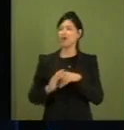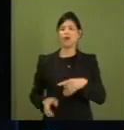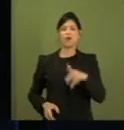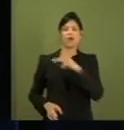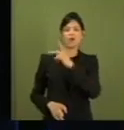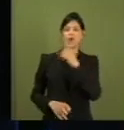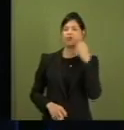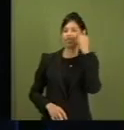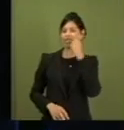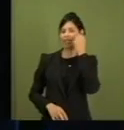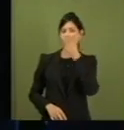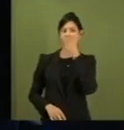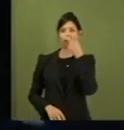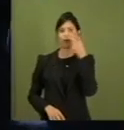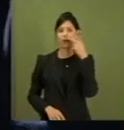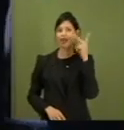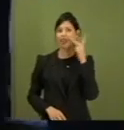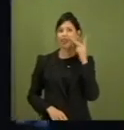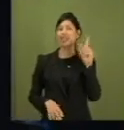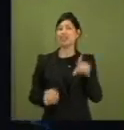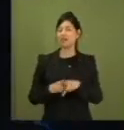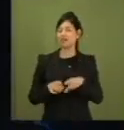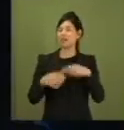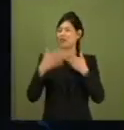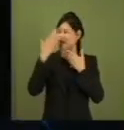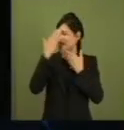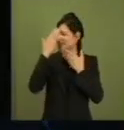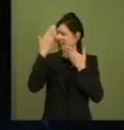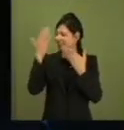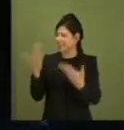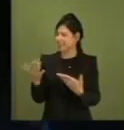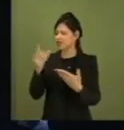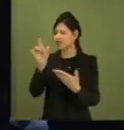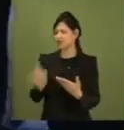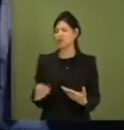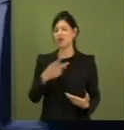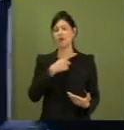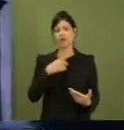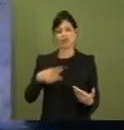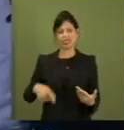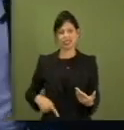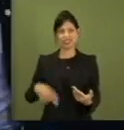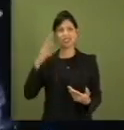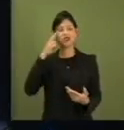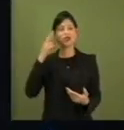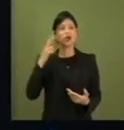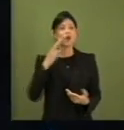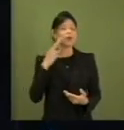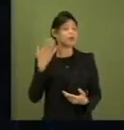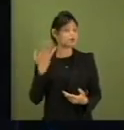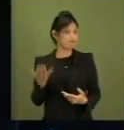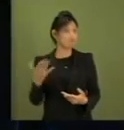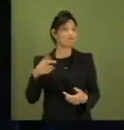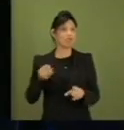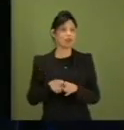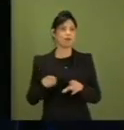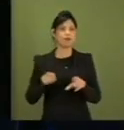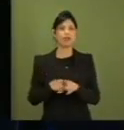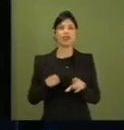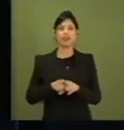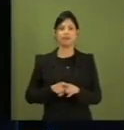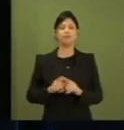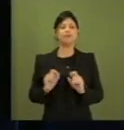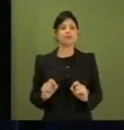lá naquele momento com o ministro. Então, eu agradeço muito ao presidente Rodrigo Pacheco, na figura de Vossa Excelência, senador veneziano aqui nesse momento